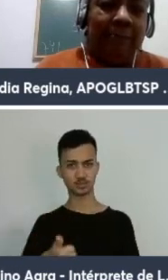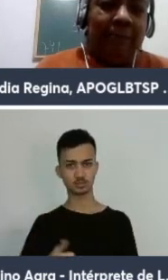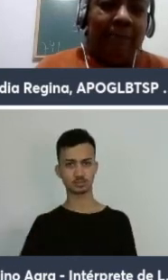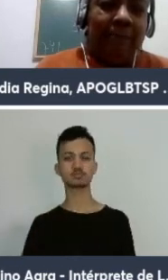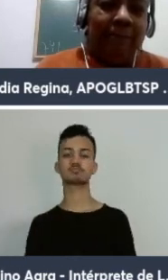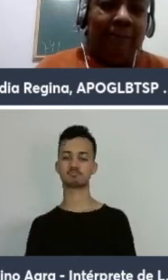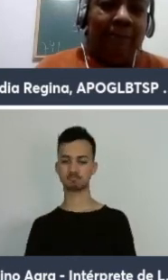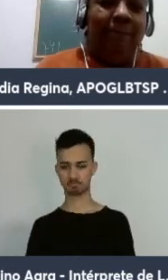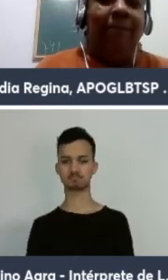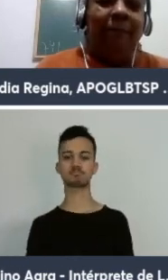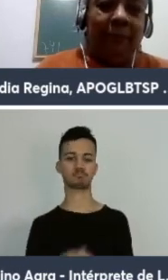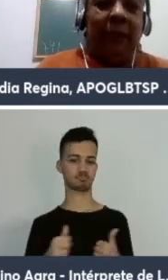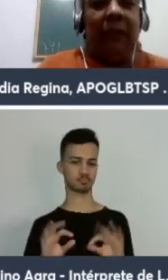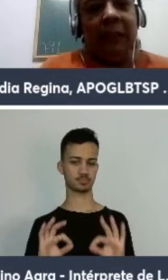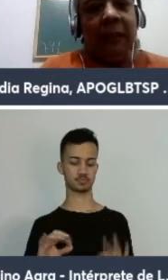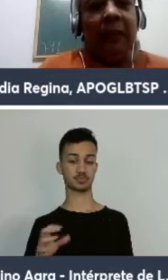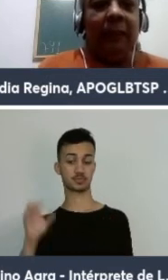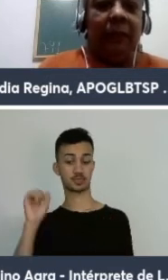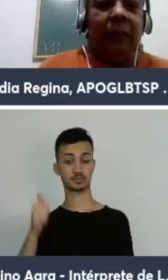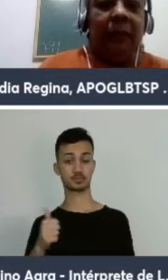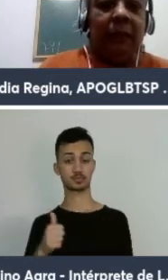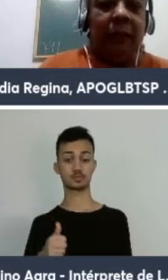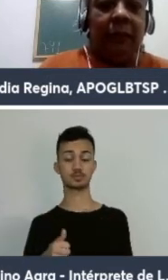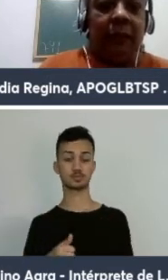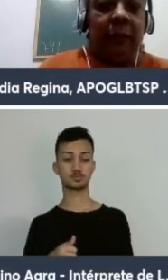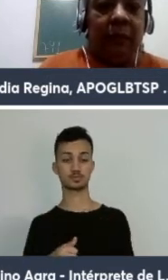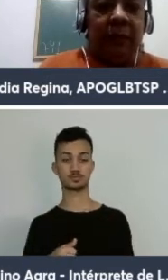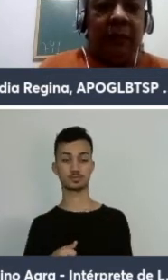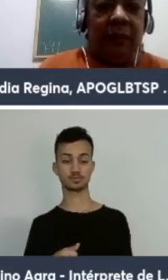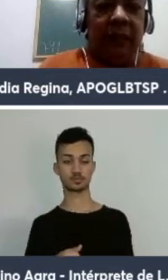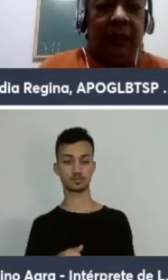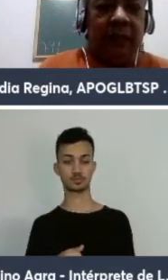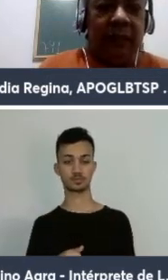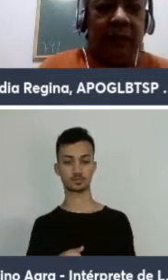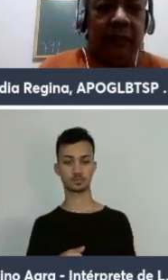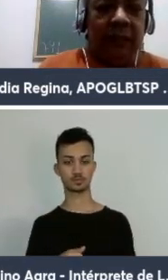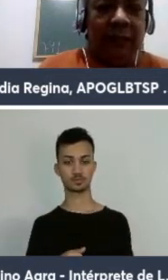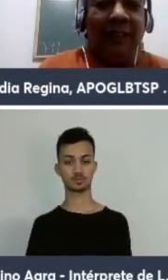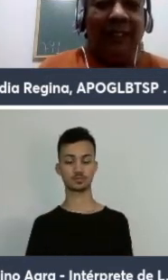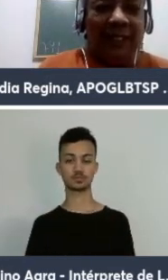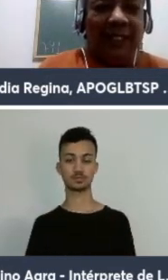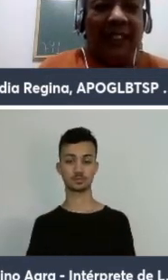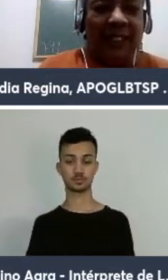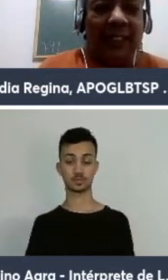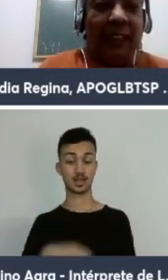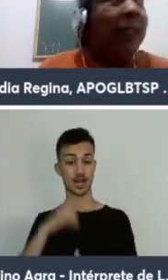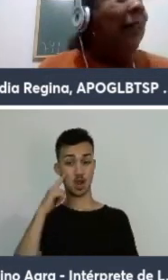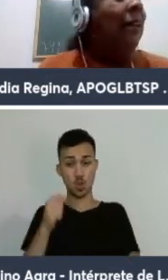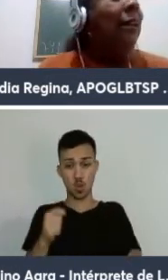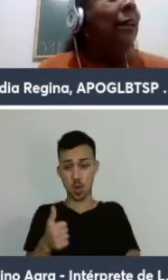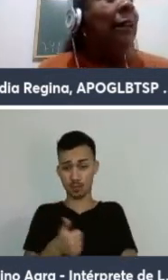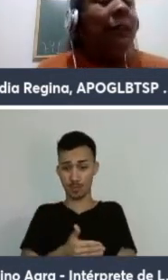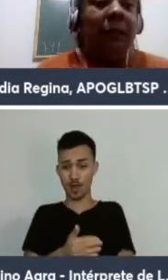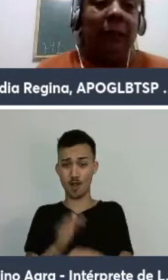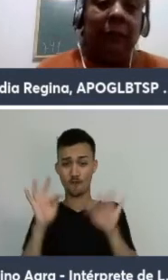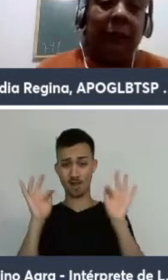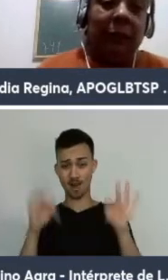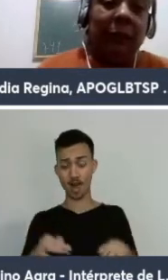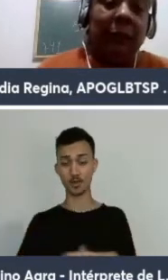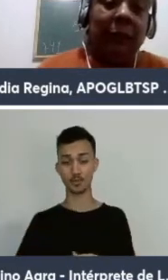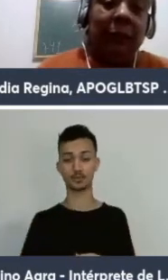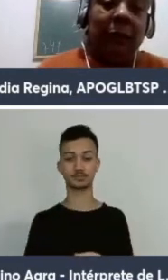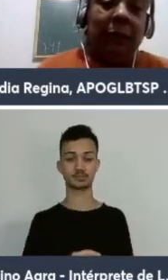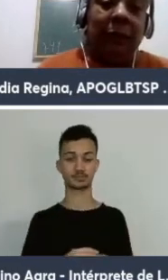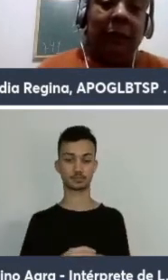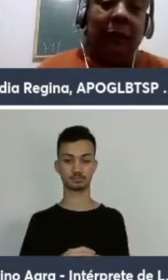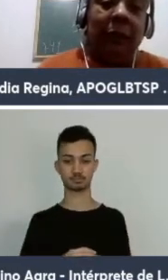Estamos ouvindo. Assim, rapidamente, estamos ali no, batendo o tempo, não é? Mas o que